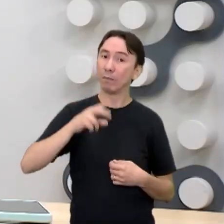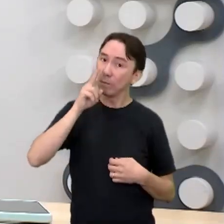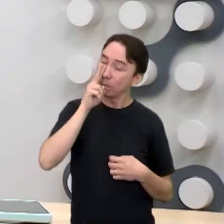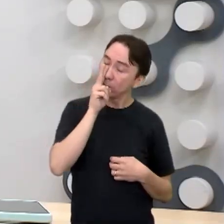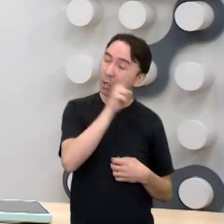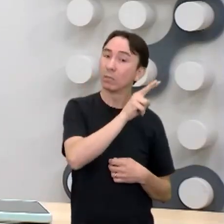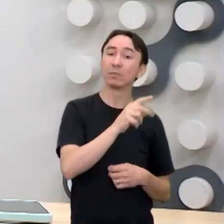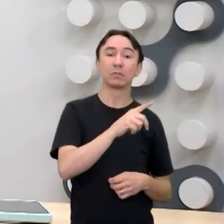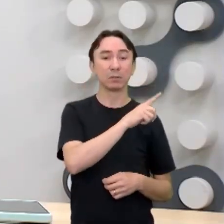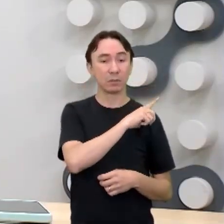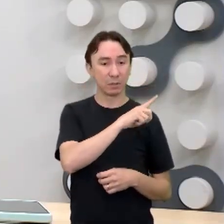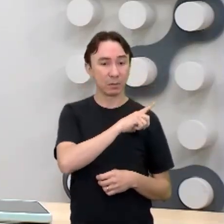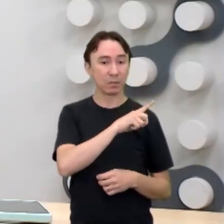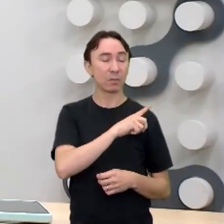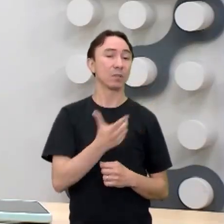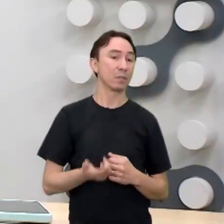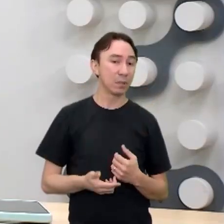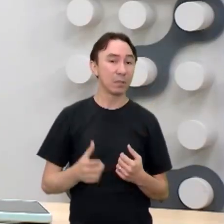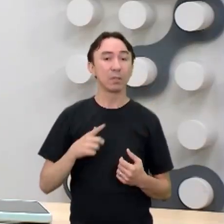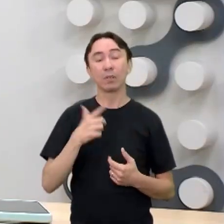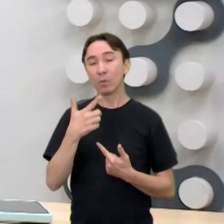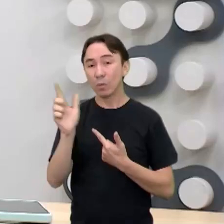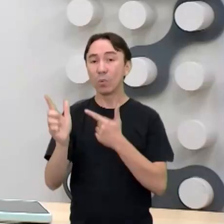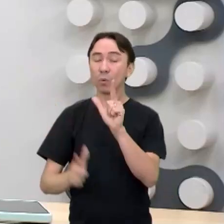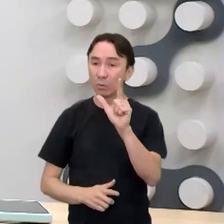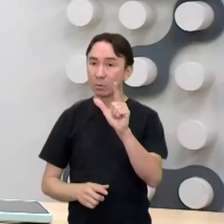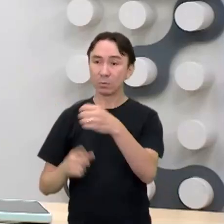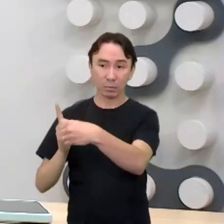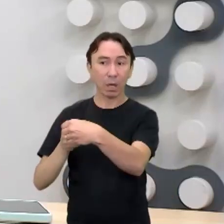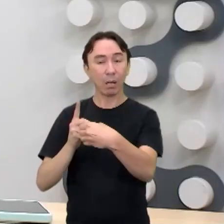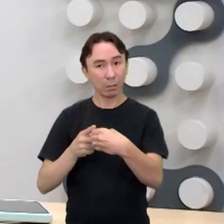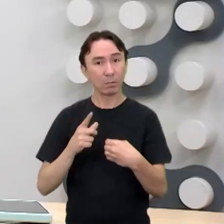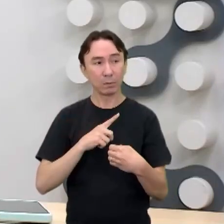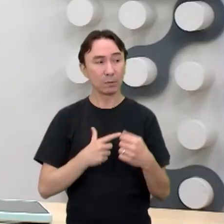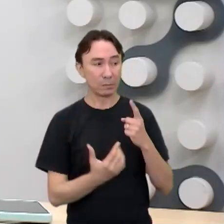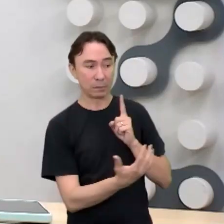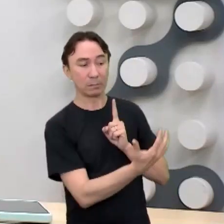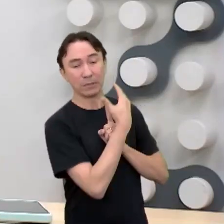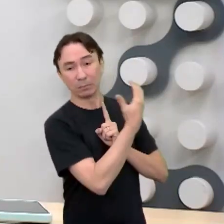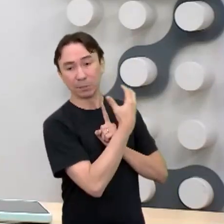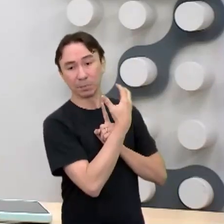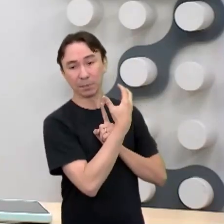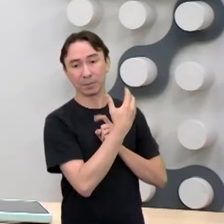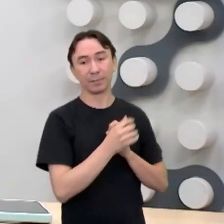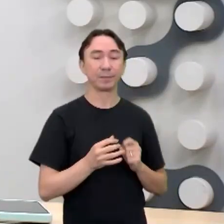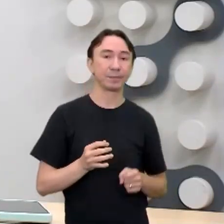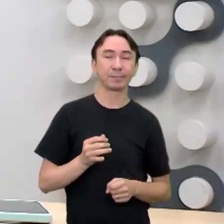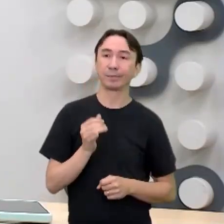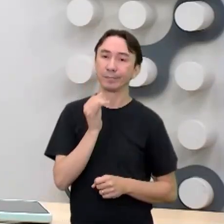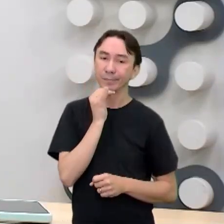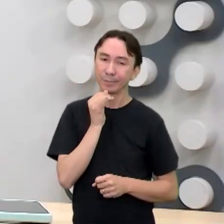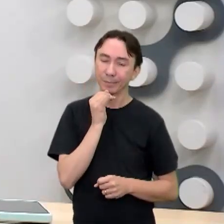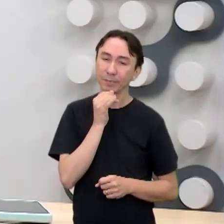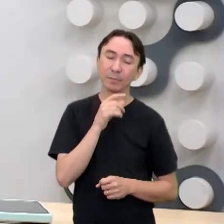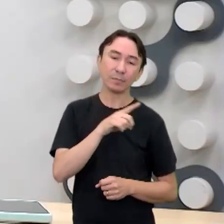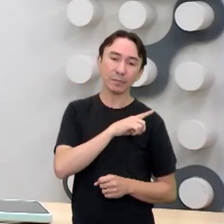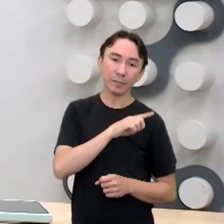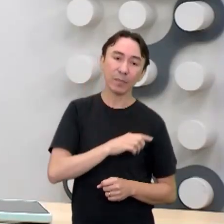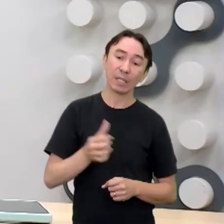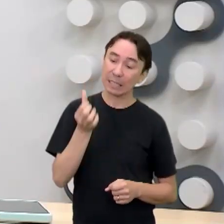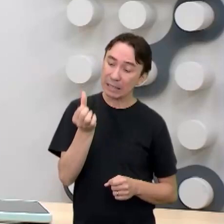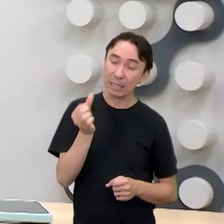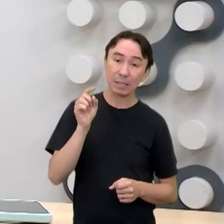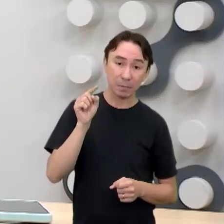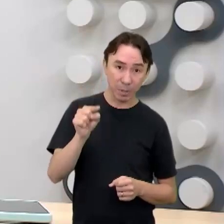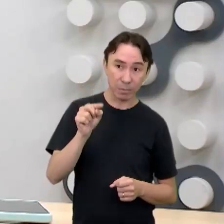que elas fazem nessas cidades aí, né? Então nós temos aí mais de 6.500 municípios